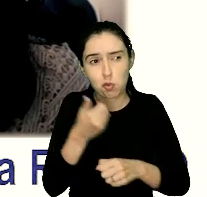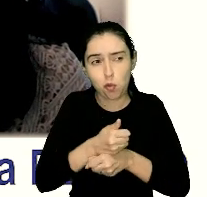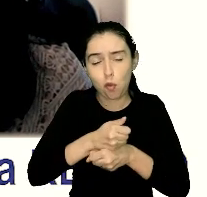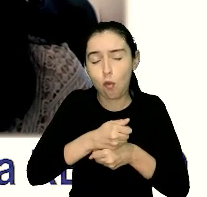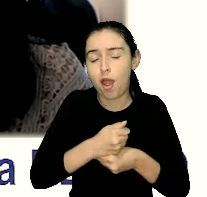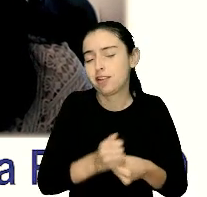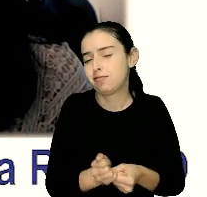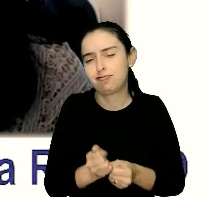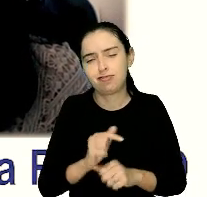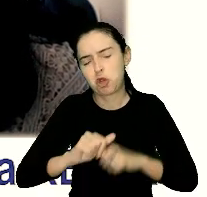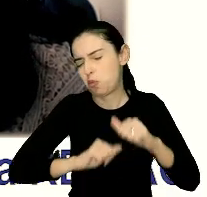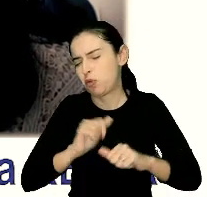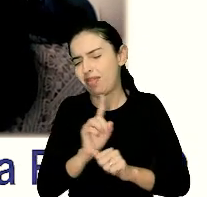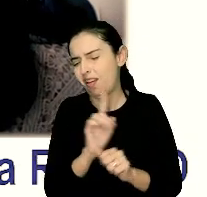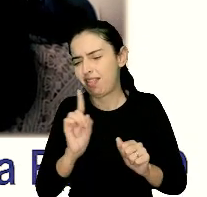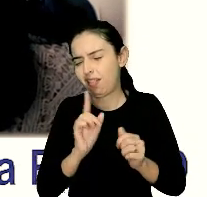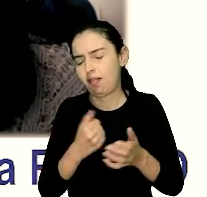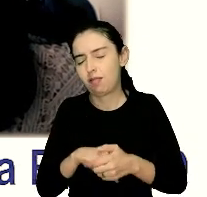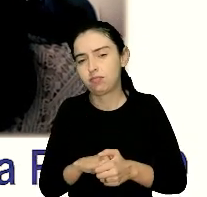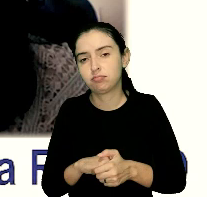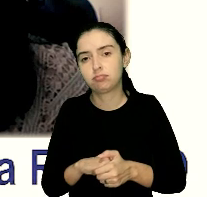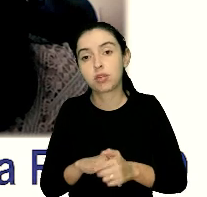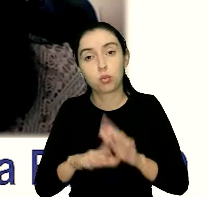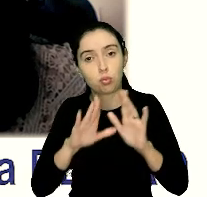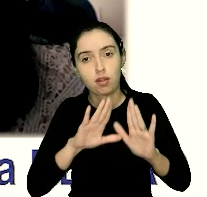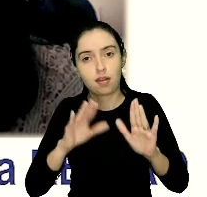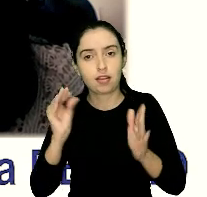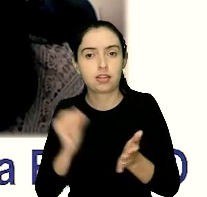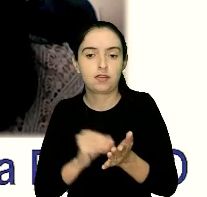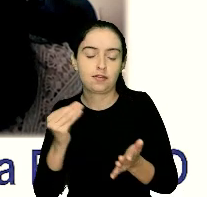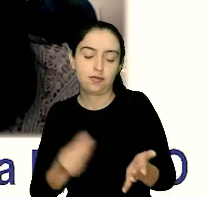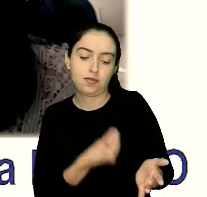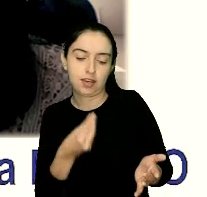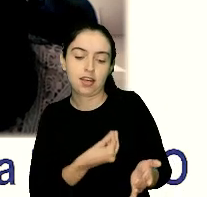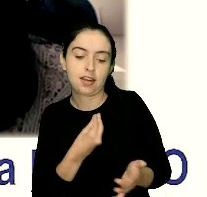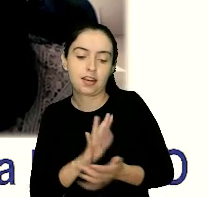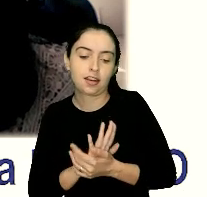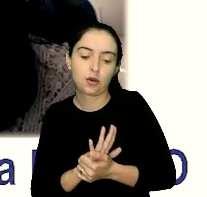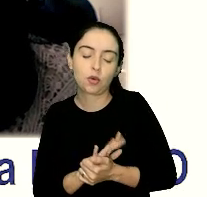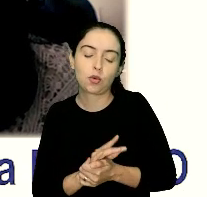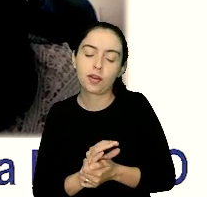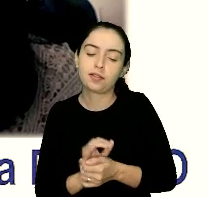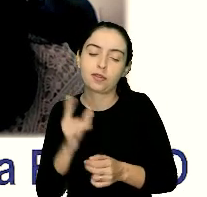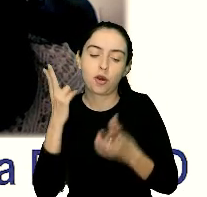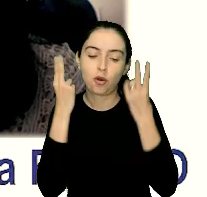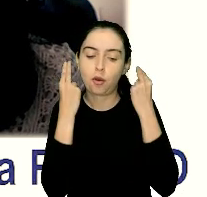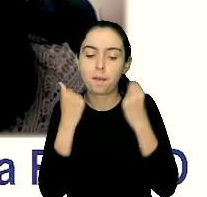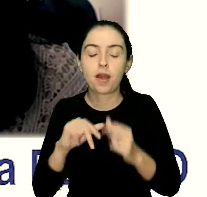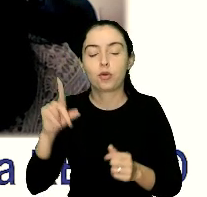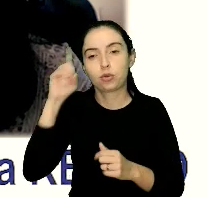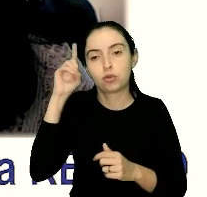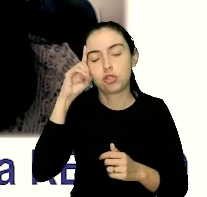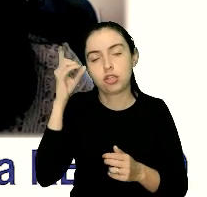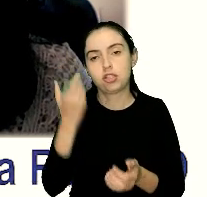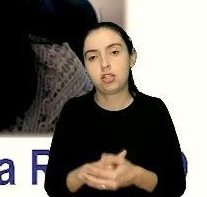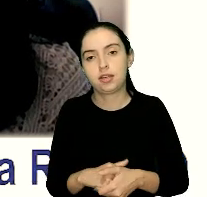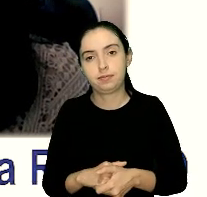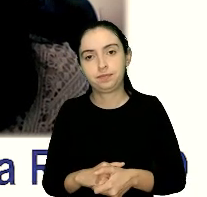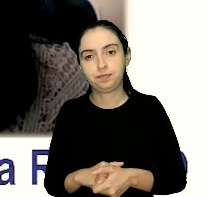o meu cenário real, natural, né, e do cotidiano. Continuando minha